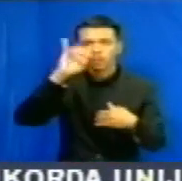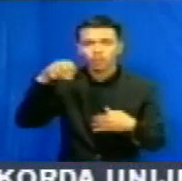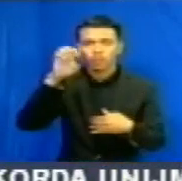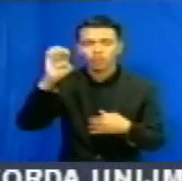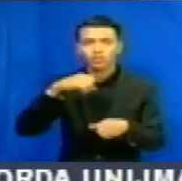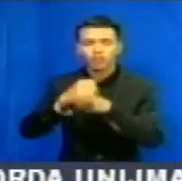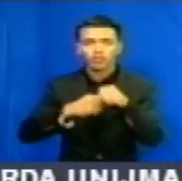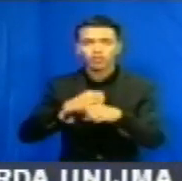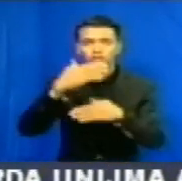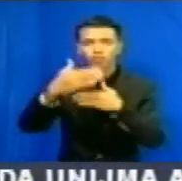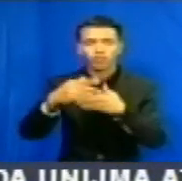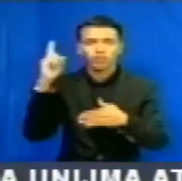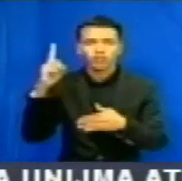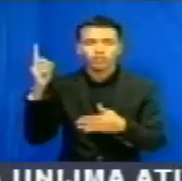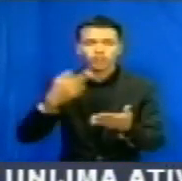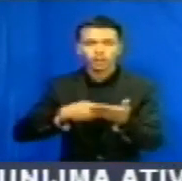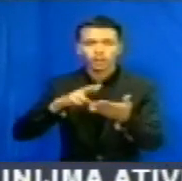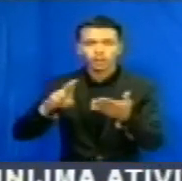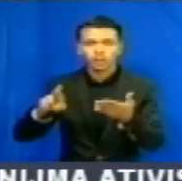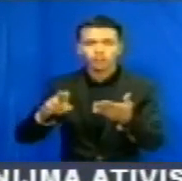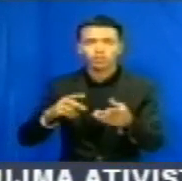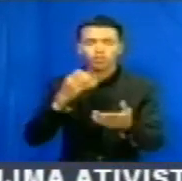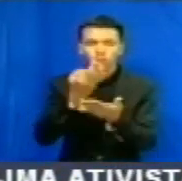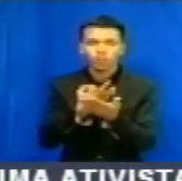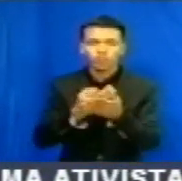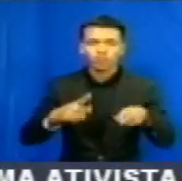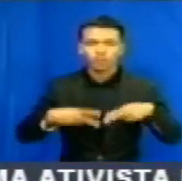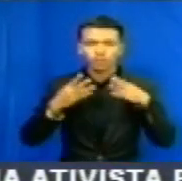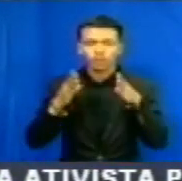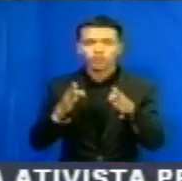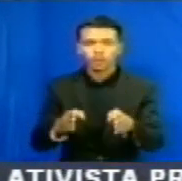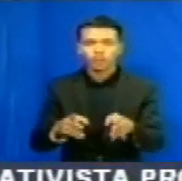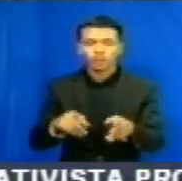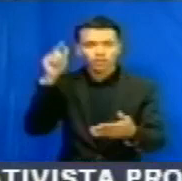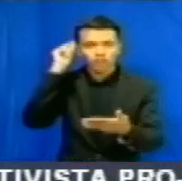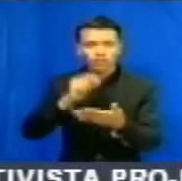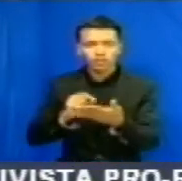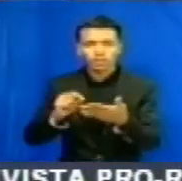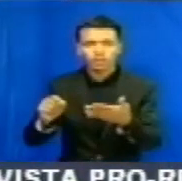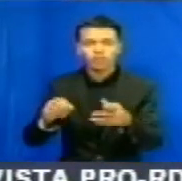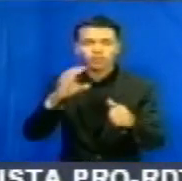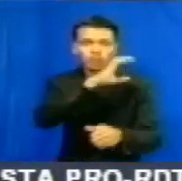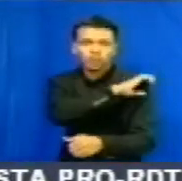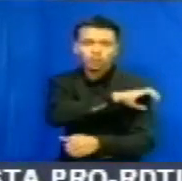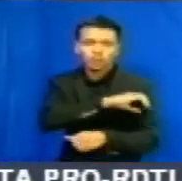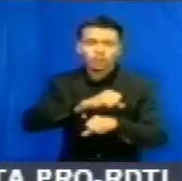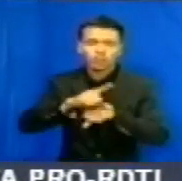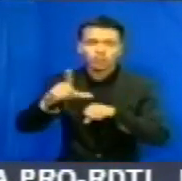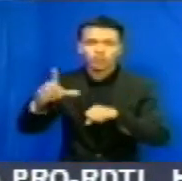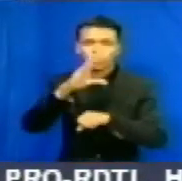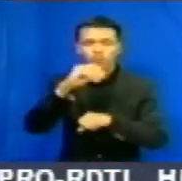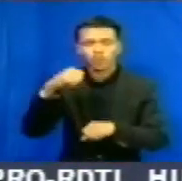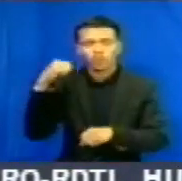Tinan Oine, Nafatin Resista Fundo Veteranos Nien, Setor Público Administrativo, Segurança Social Nien,